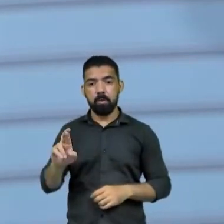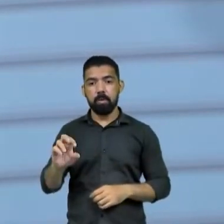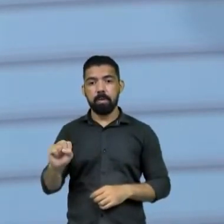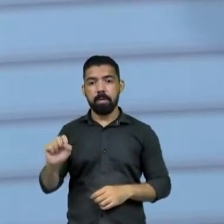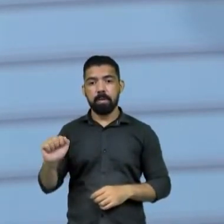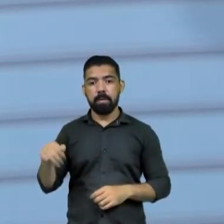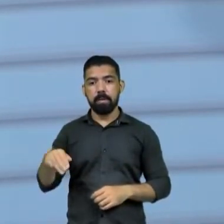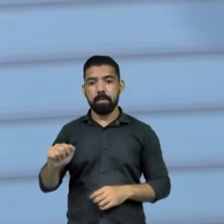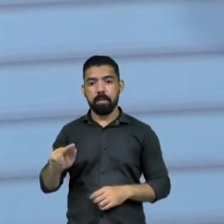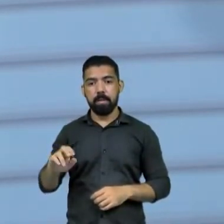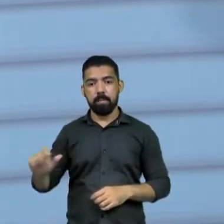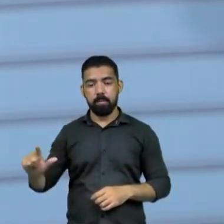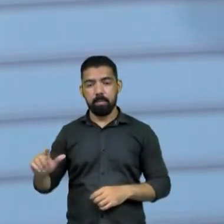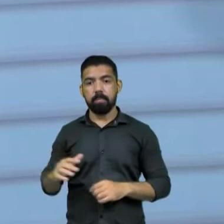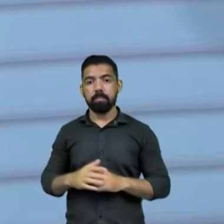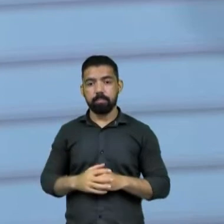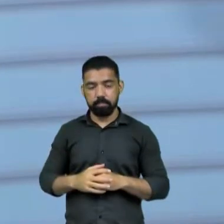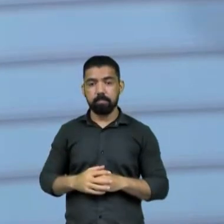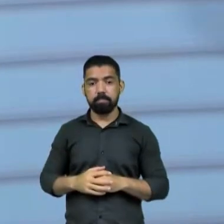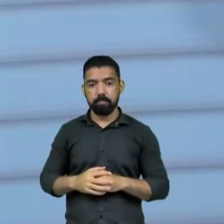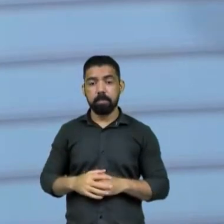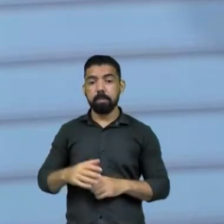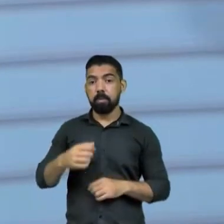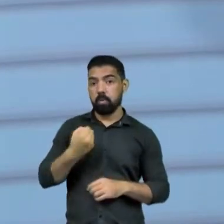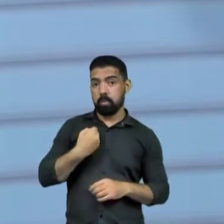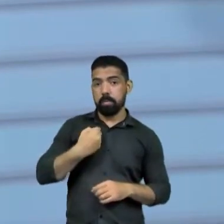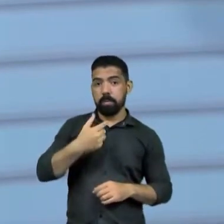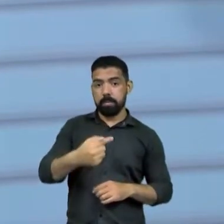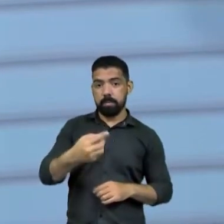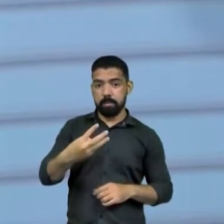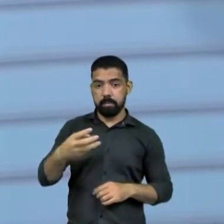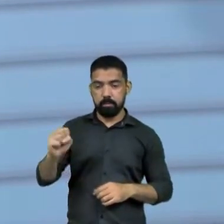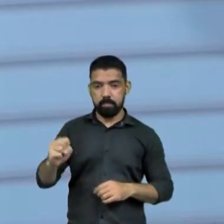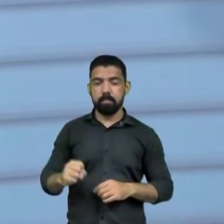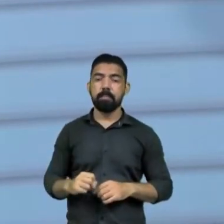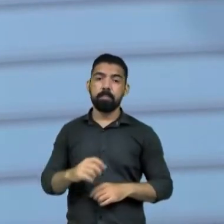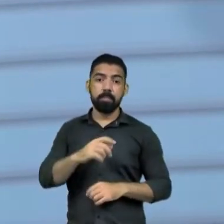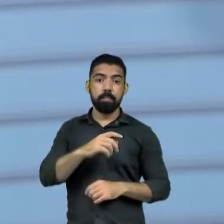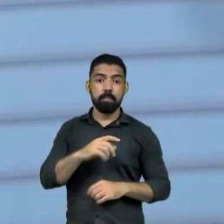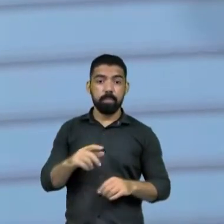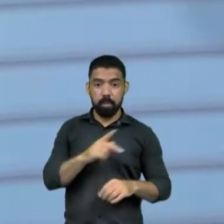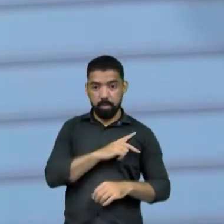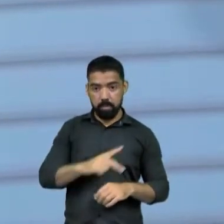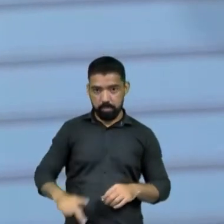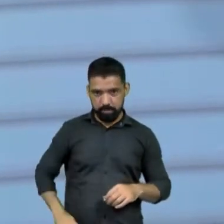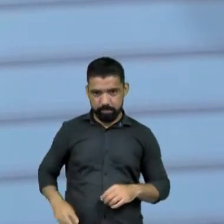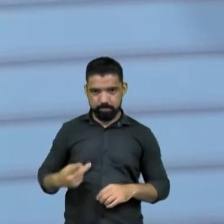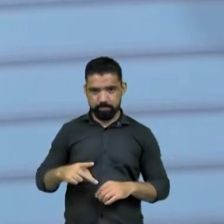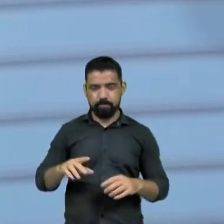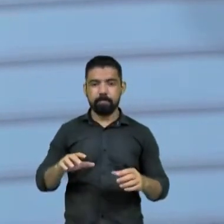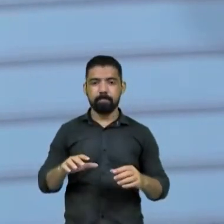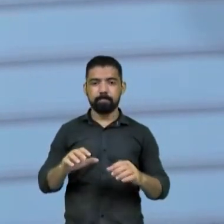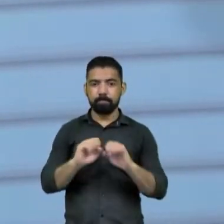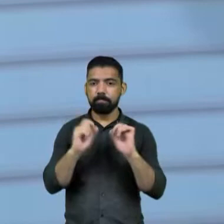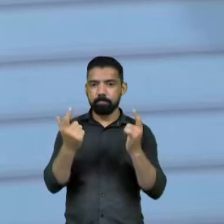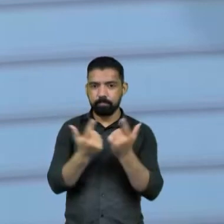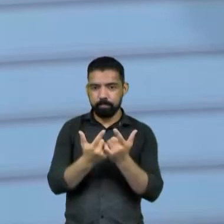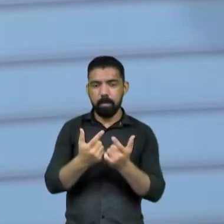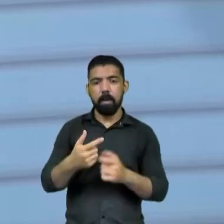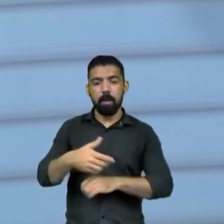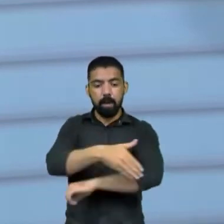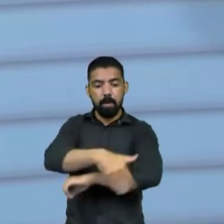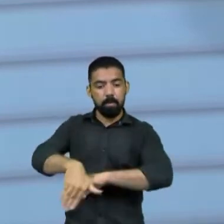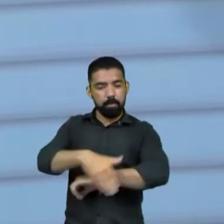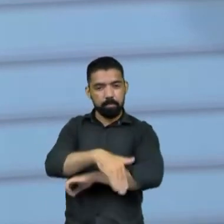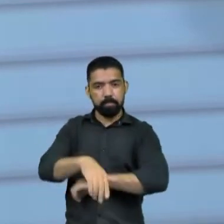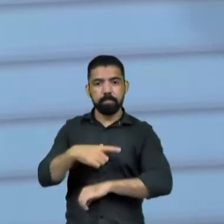é o nome do meu pai e nós colocamos né com com o presidente da Câmara colocamos Dr Henrique colocamos o nome da avenida do Castelão né então